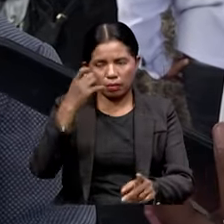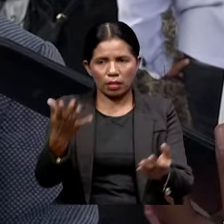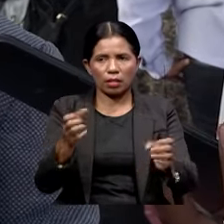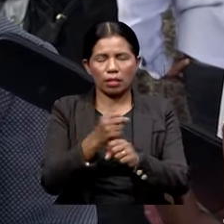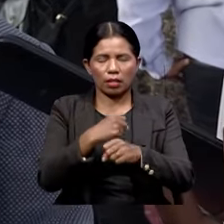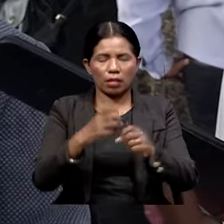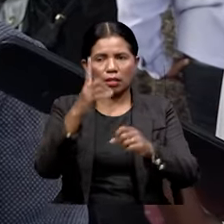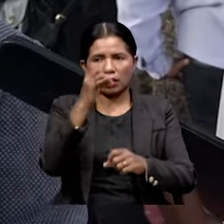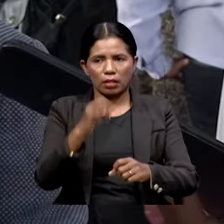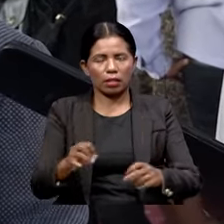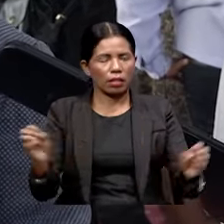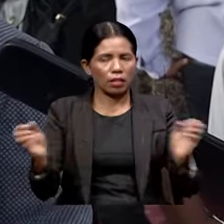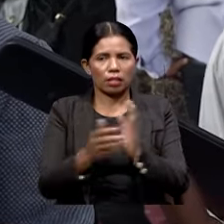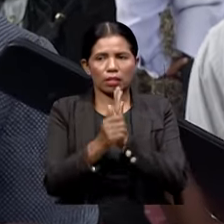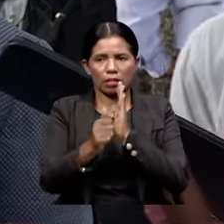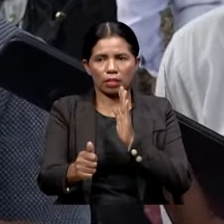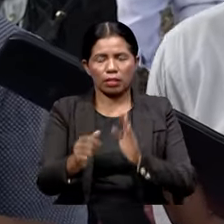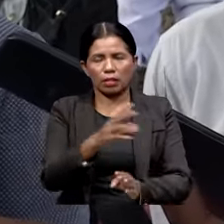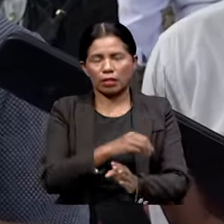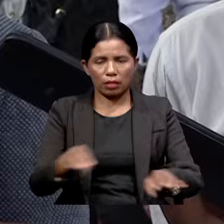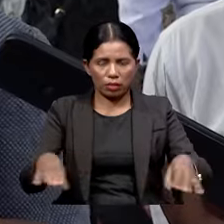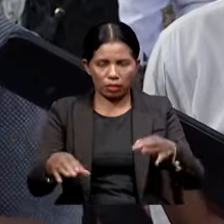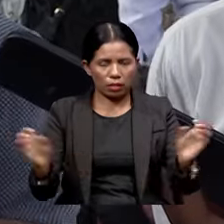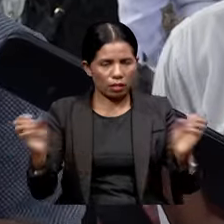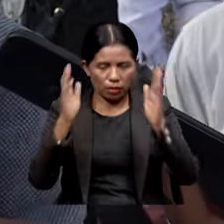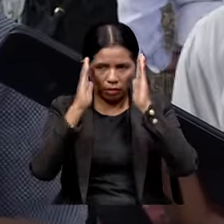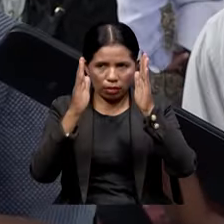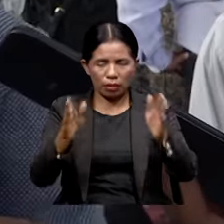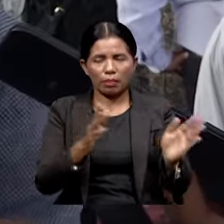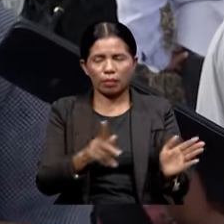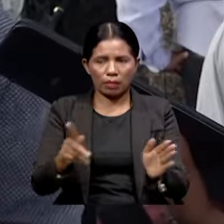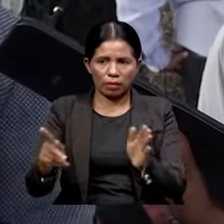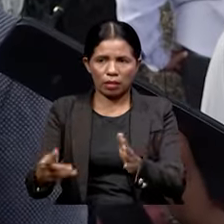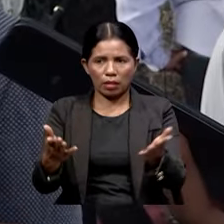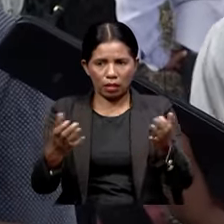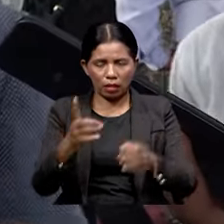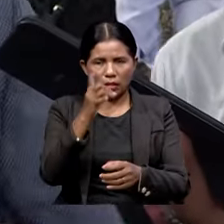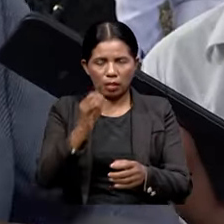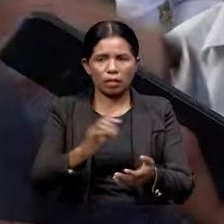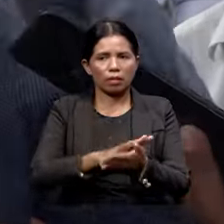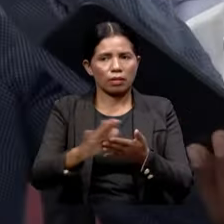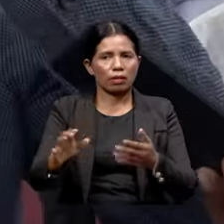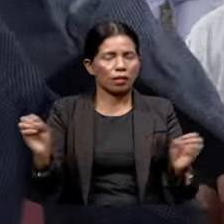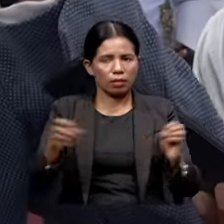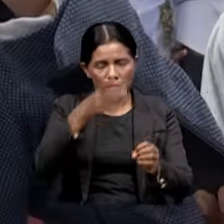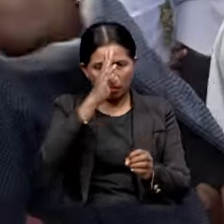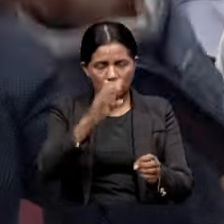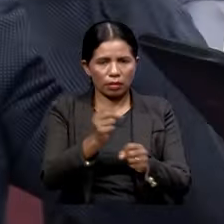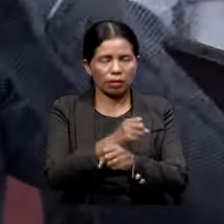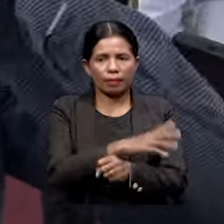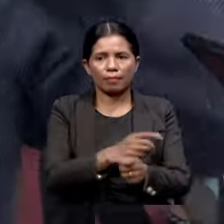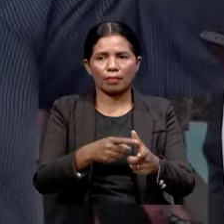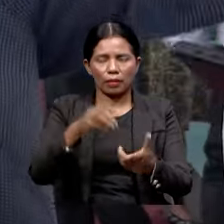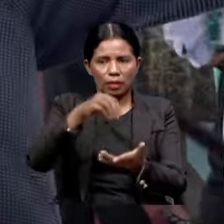dili larang o la ia kapasidade la ia metodo o servisu la ho metodo o la prepara conditions o hakarak den dili ne tinggi sene o los maroma kato hal milagre